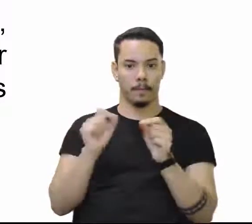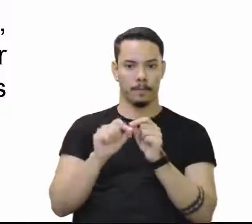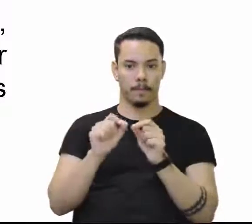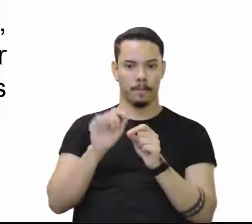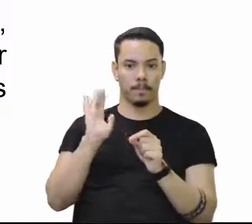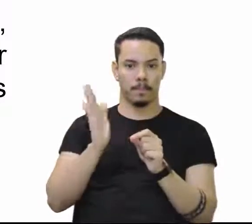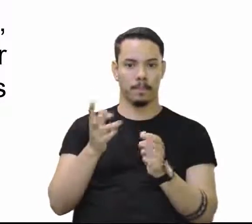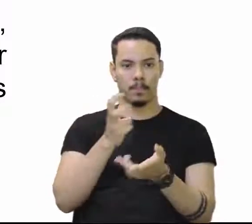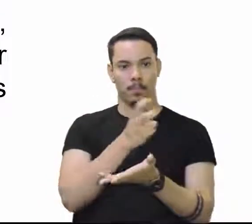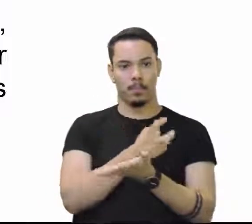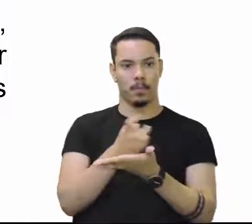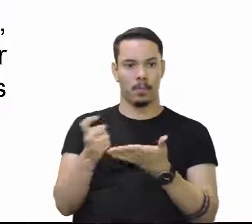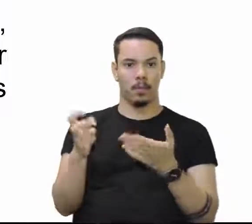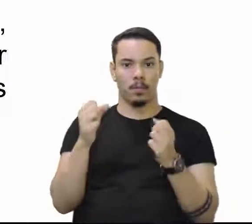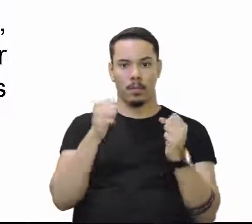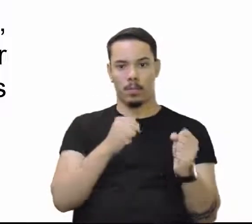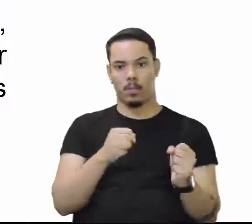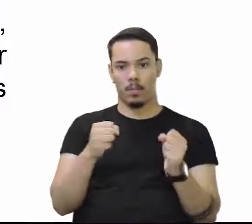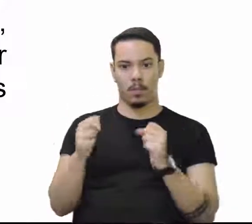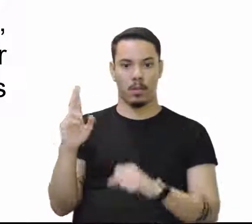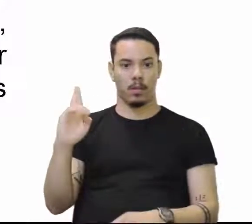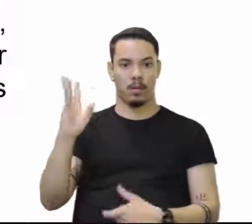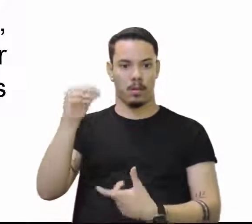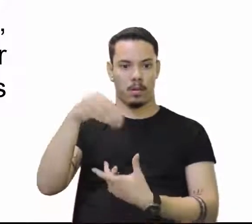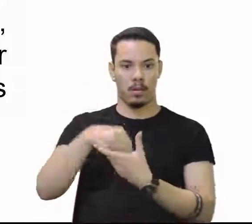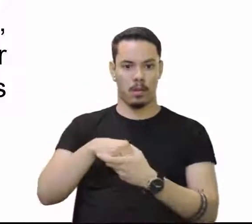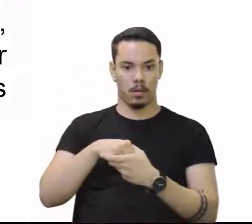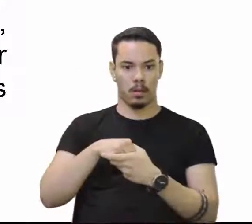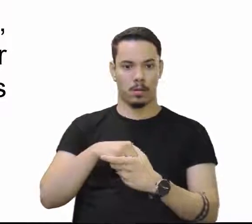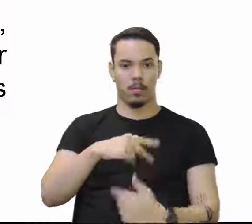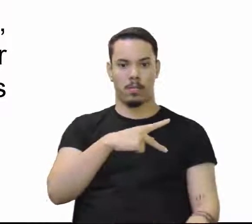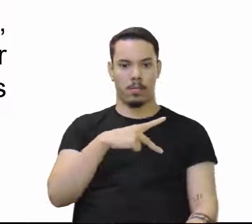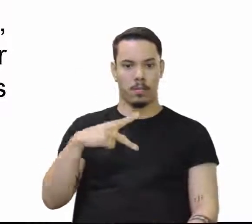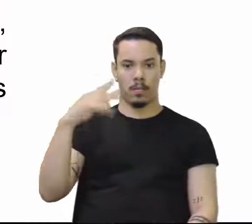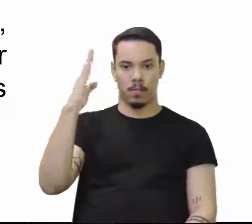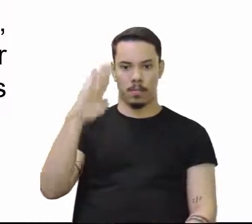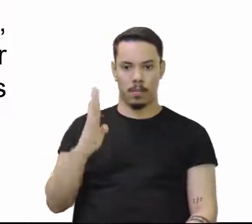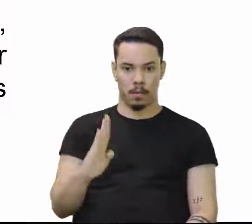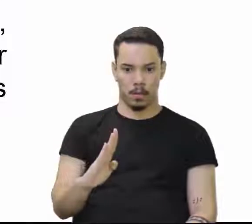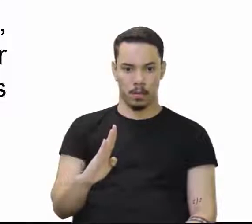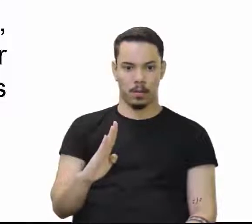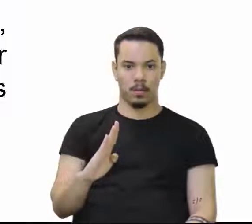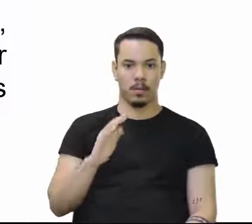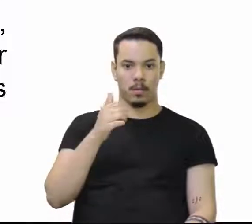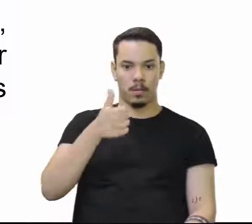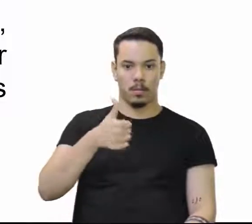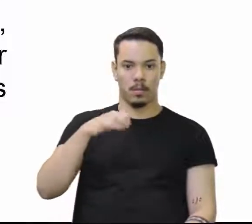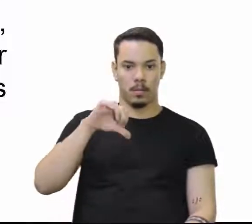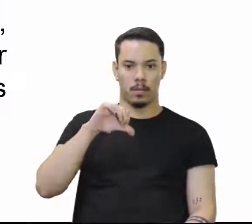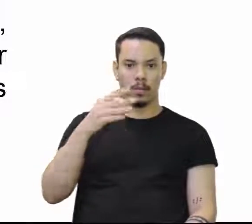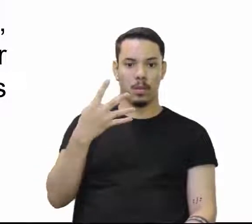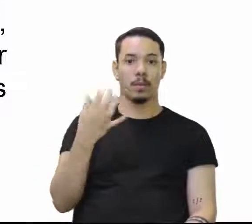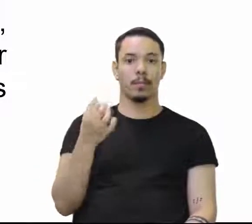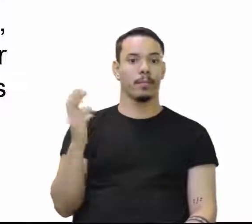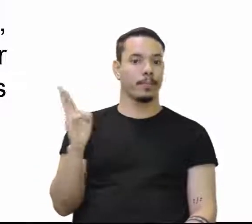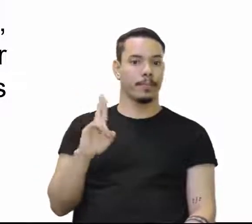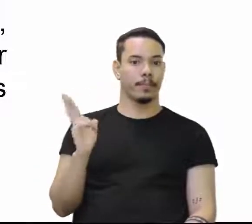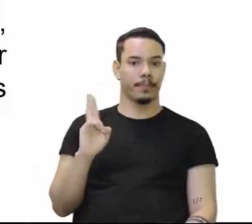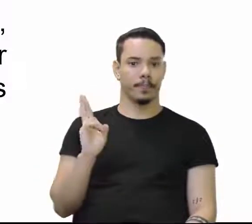do poder. Quem estava entrando para ser presidente do Brasil em 46 era quem?